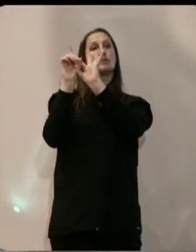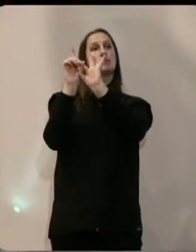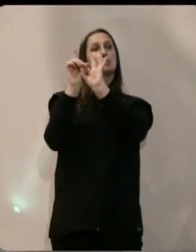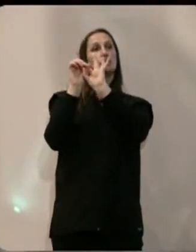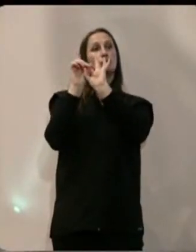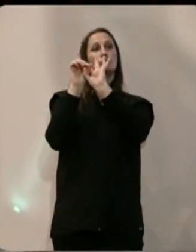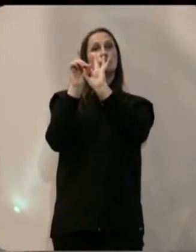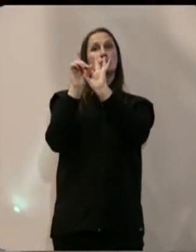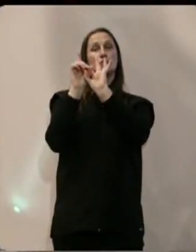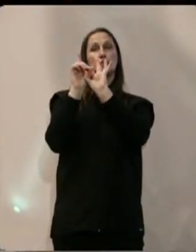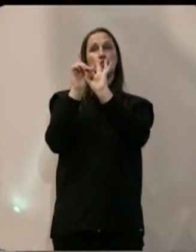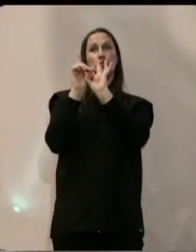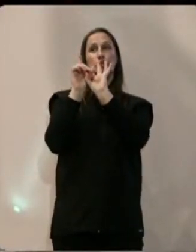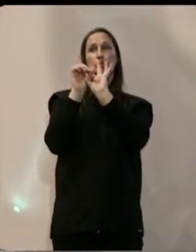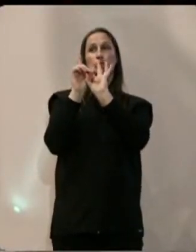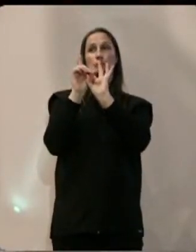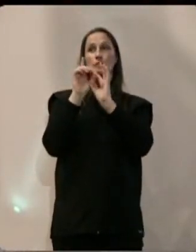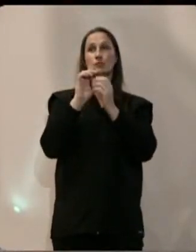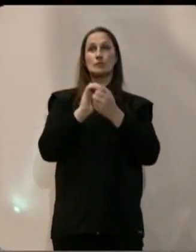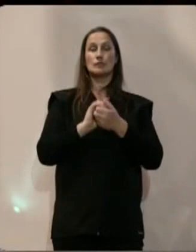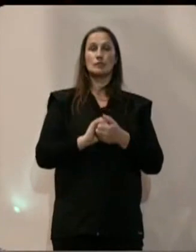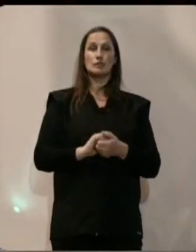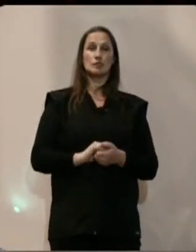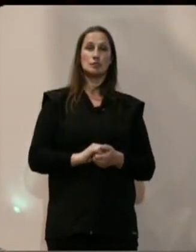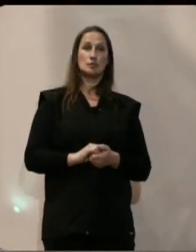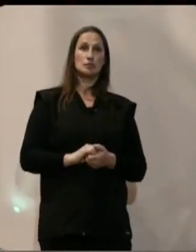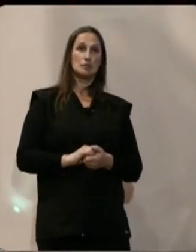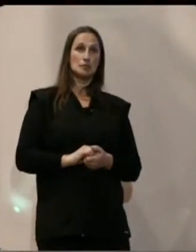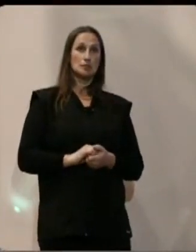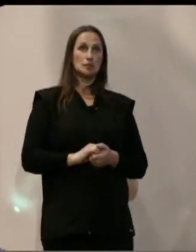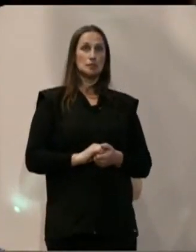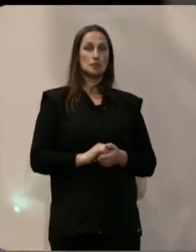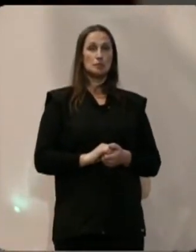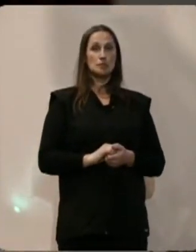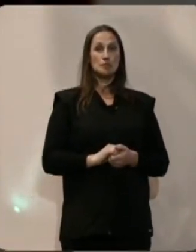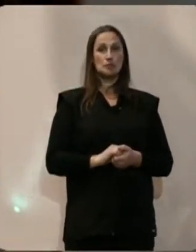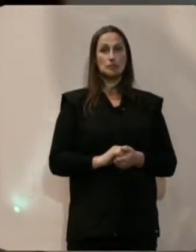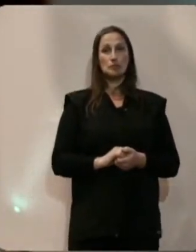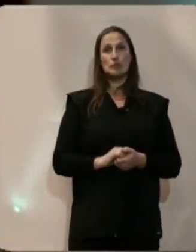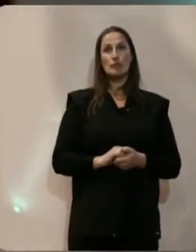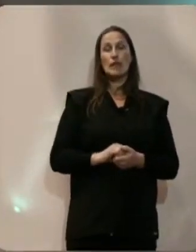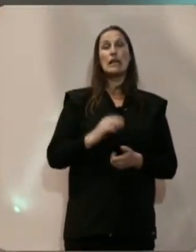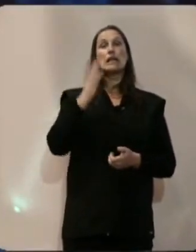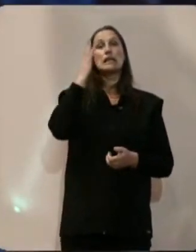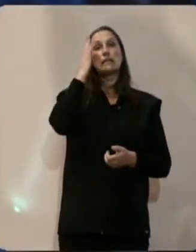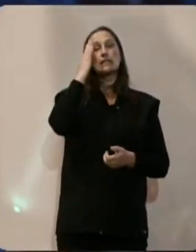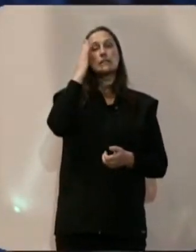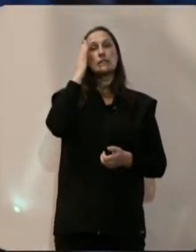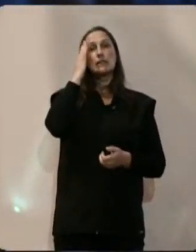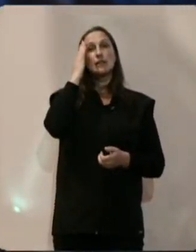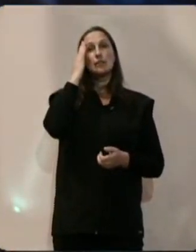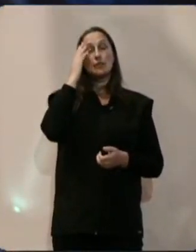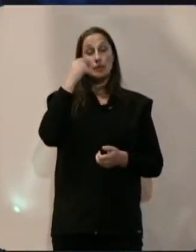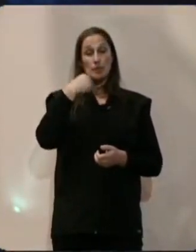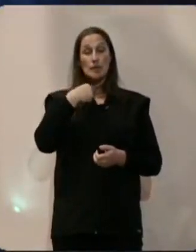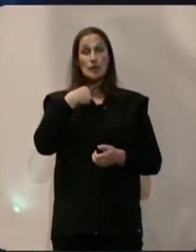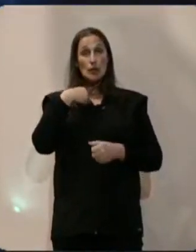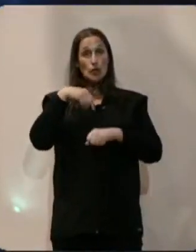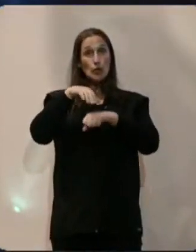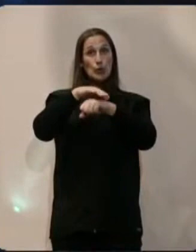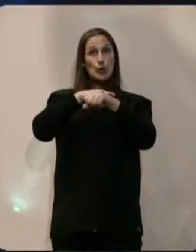pode perceber o reino de Deus. Eu conversava com uma senhora